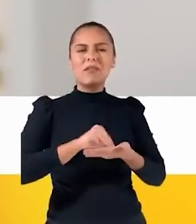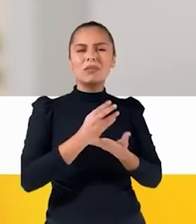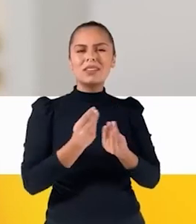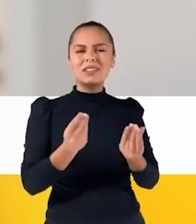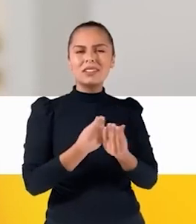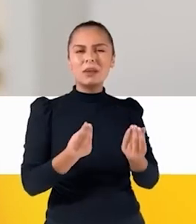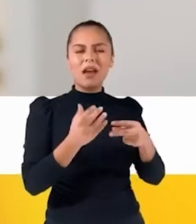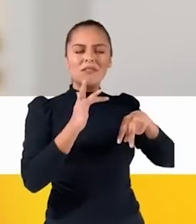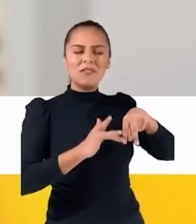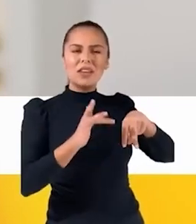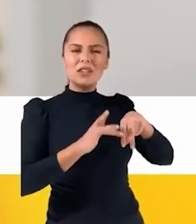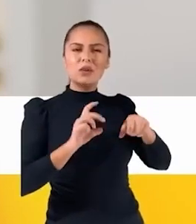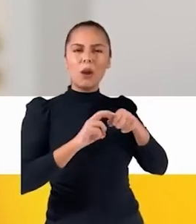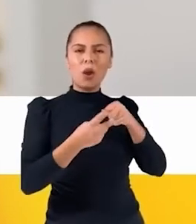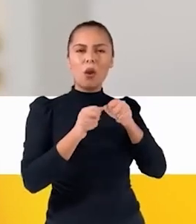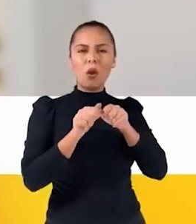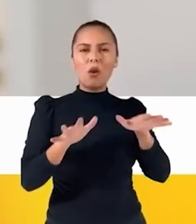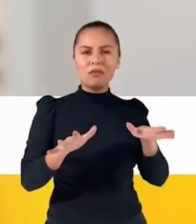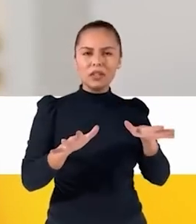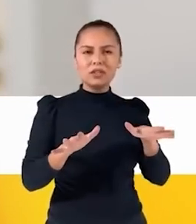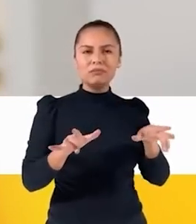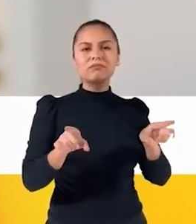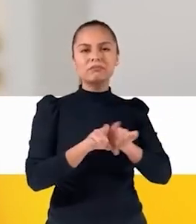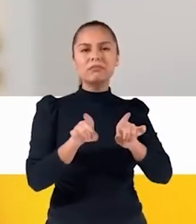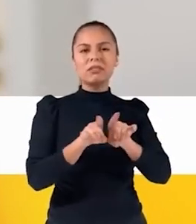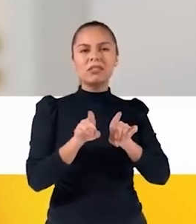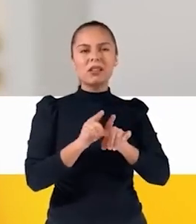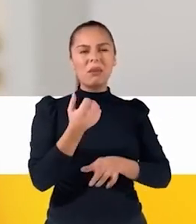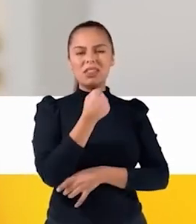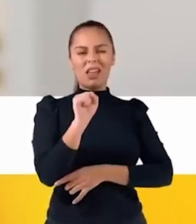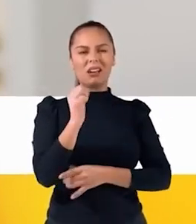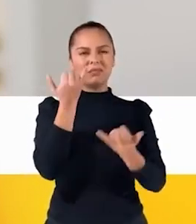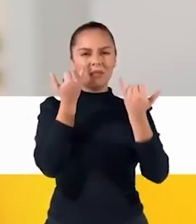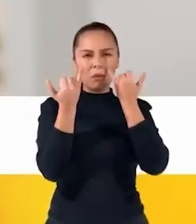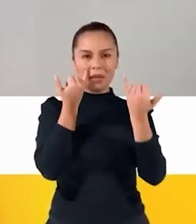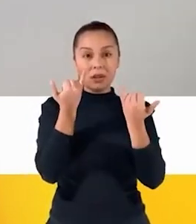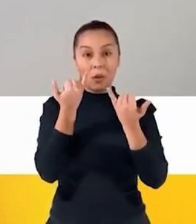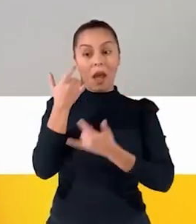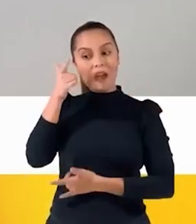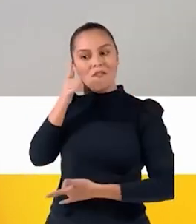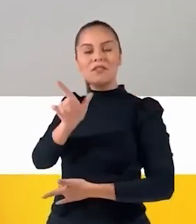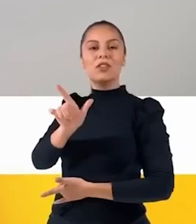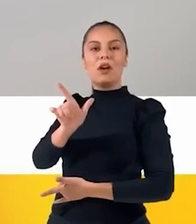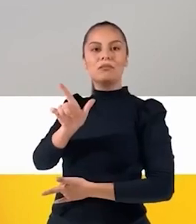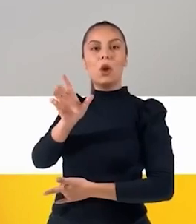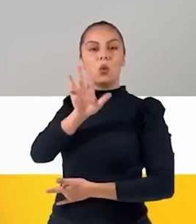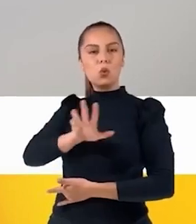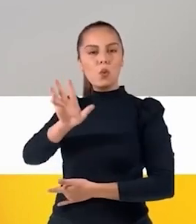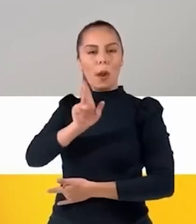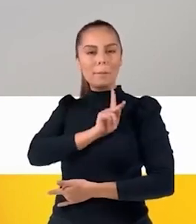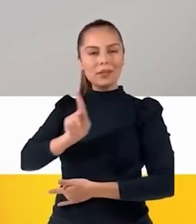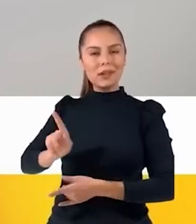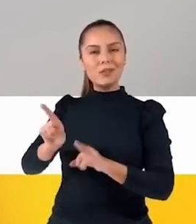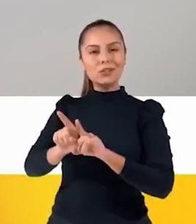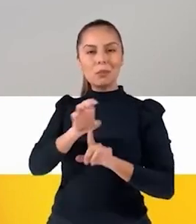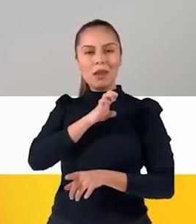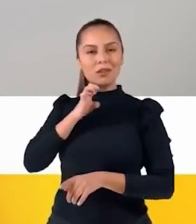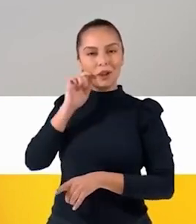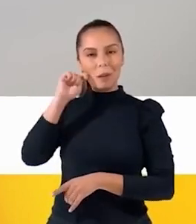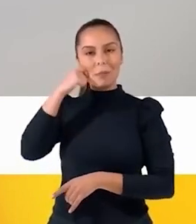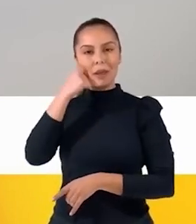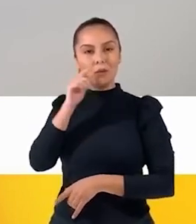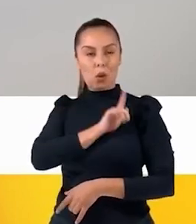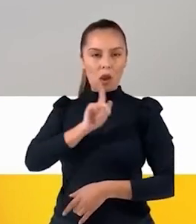e a insensibilidade para com vítimas da pandemia e do negacionismo. A vitória de Lula, presidente, e